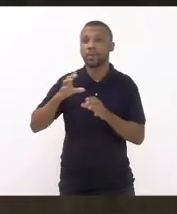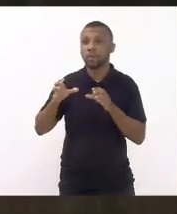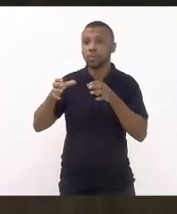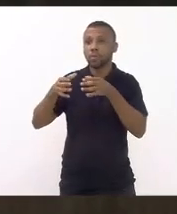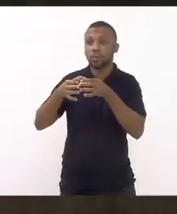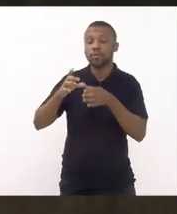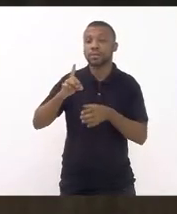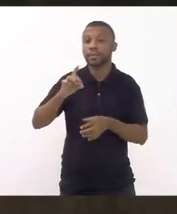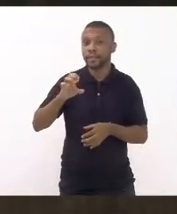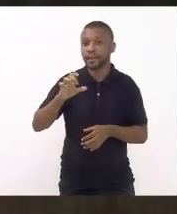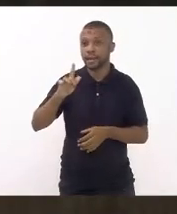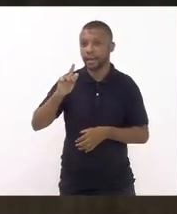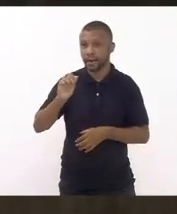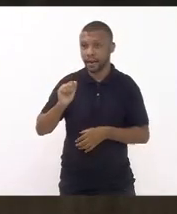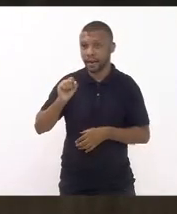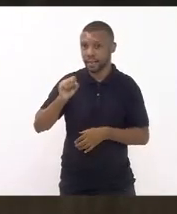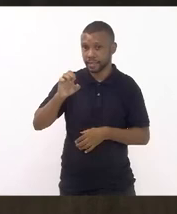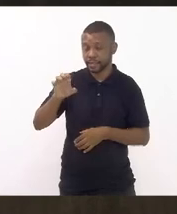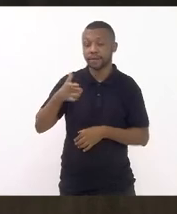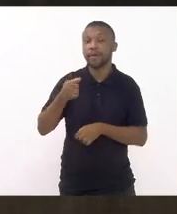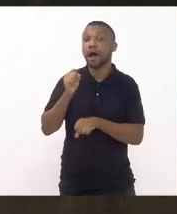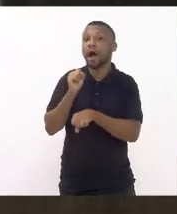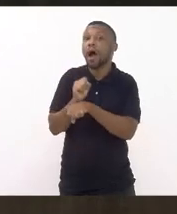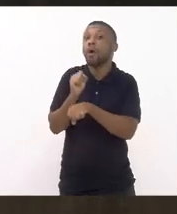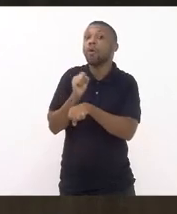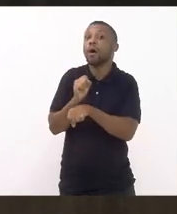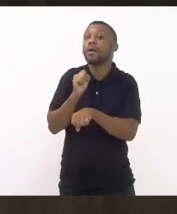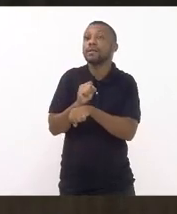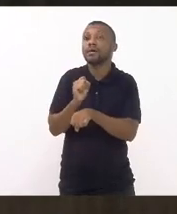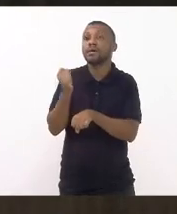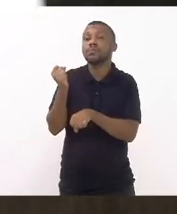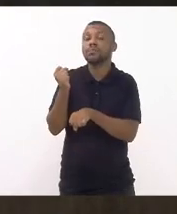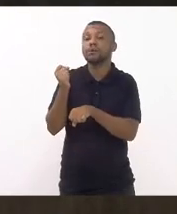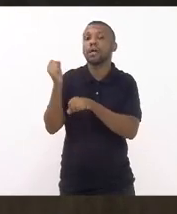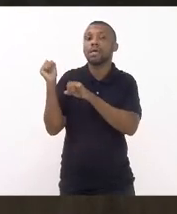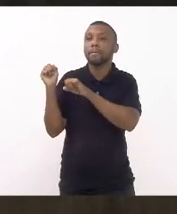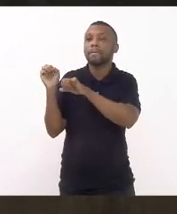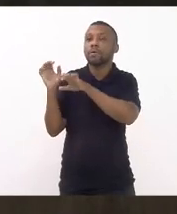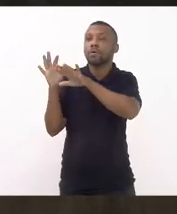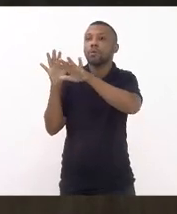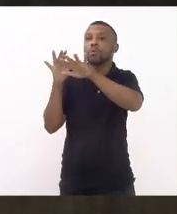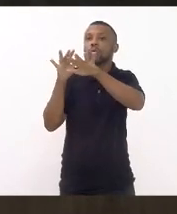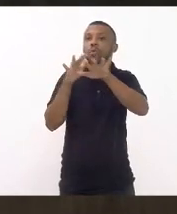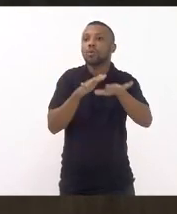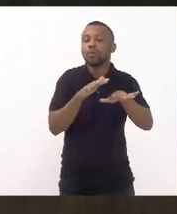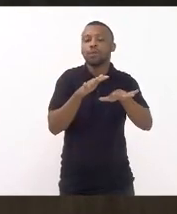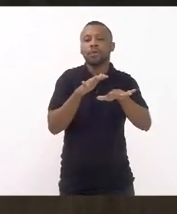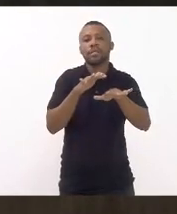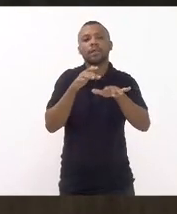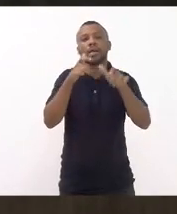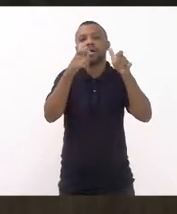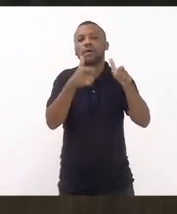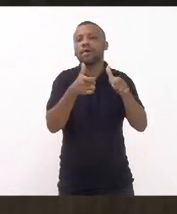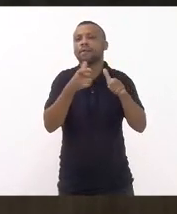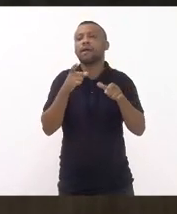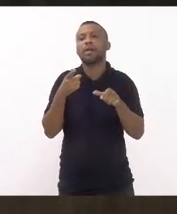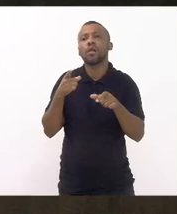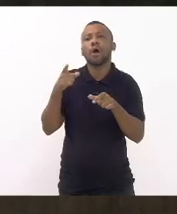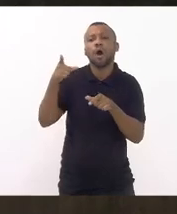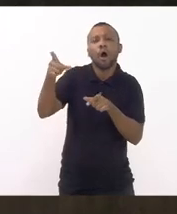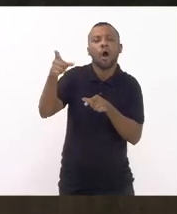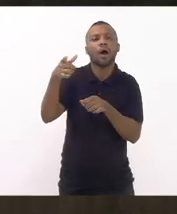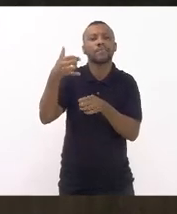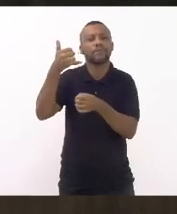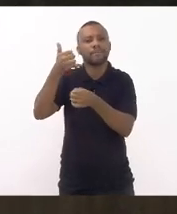do Degase que estava aguardando, né, esvaziar ali em cima, e eles vieram de longe, alguns de Volta